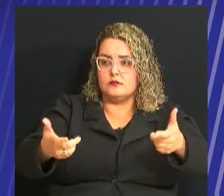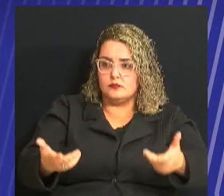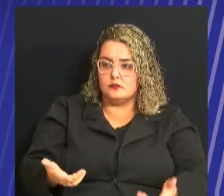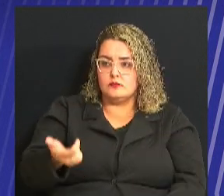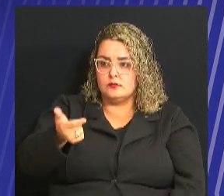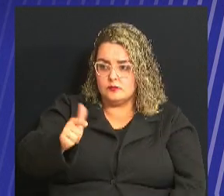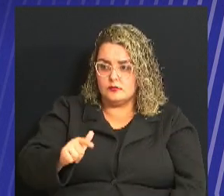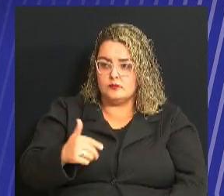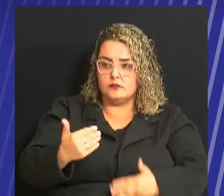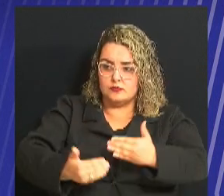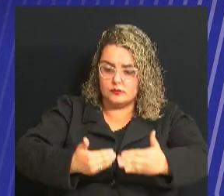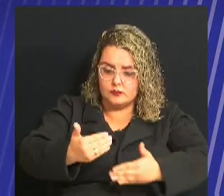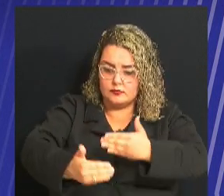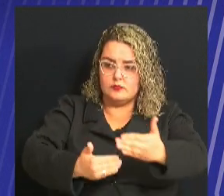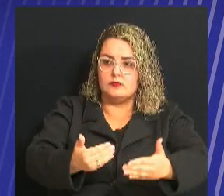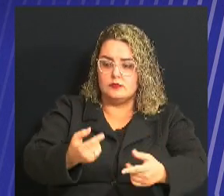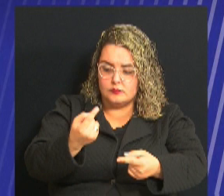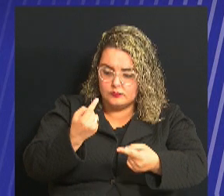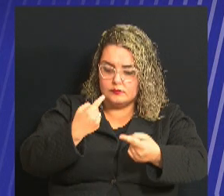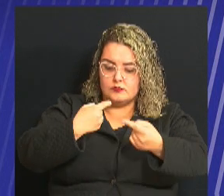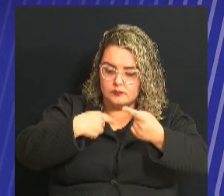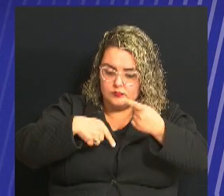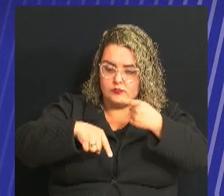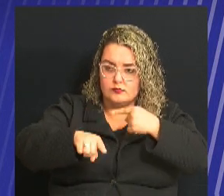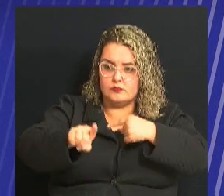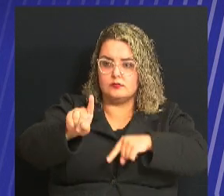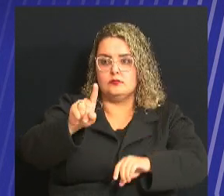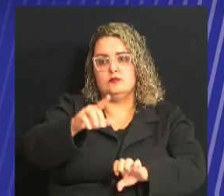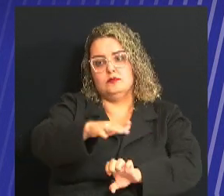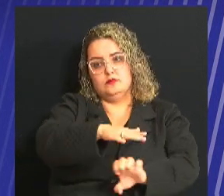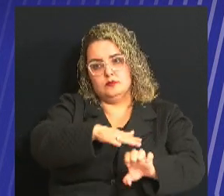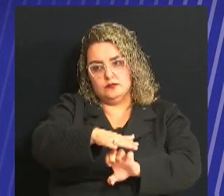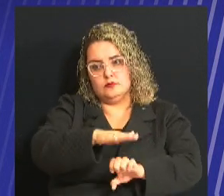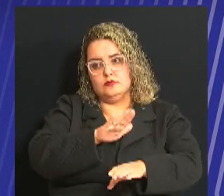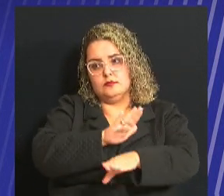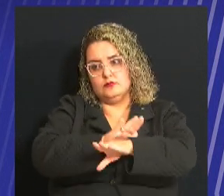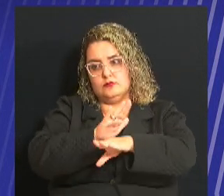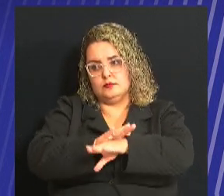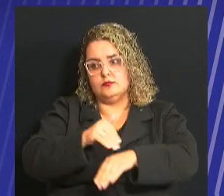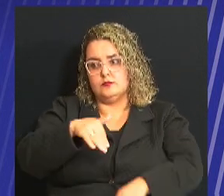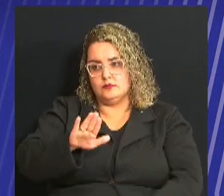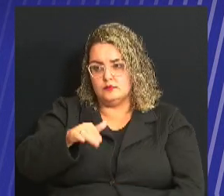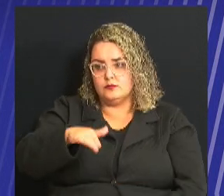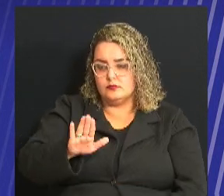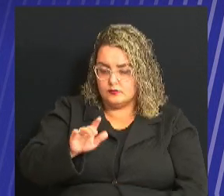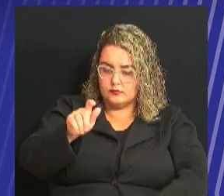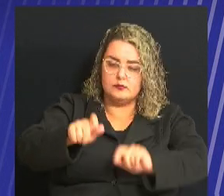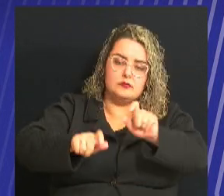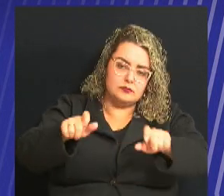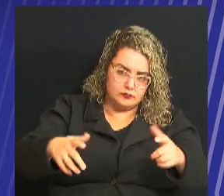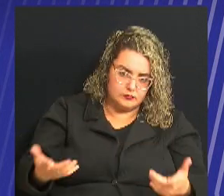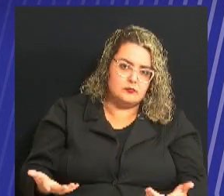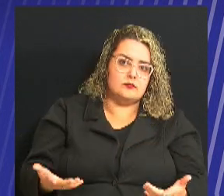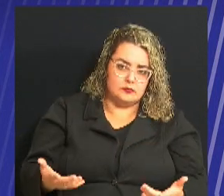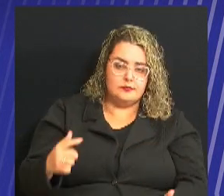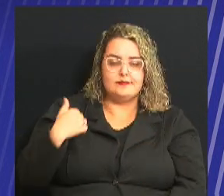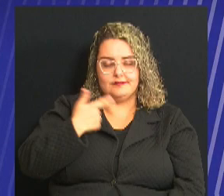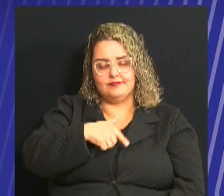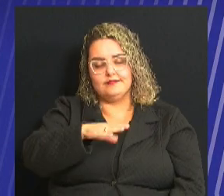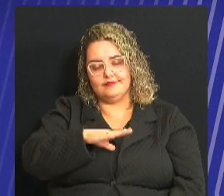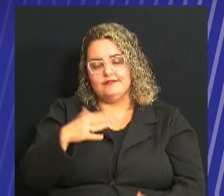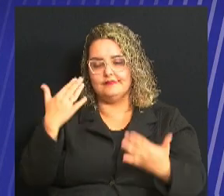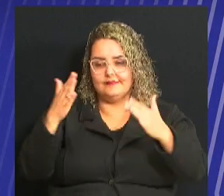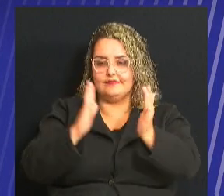esse processo aí de sucesso empresarial e ajudando cada vez mais e mais pessoas na nossa cidade. Parabéns.